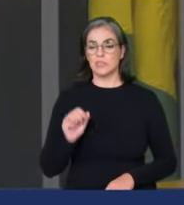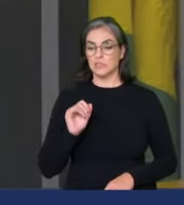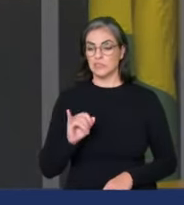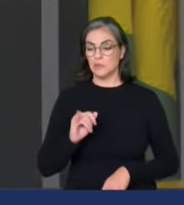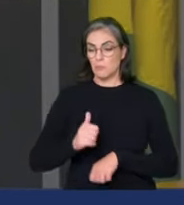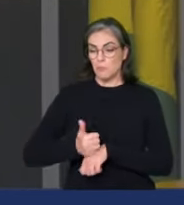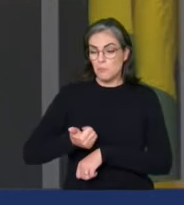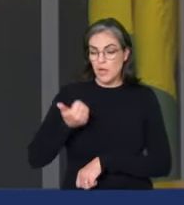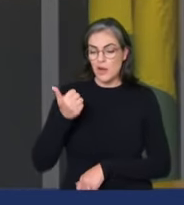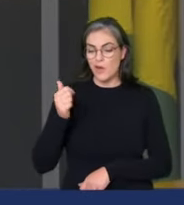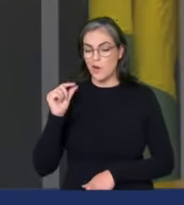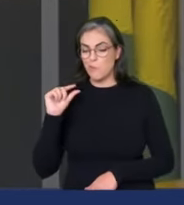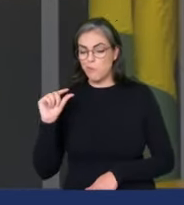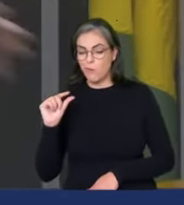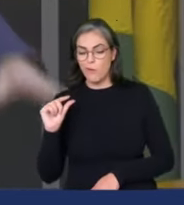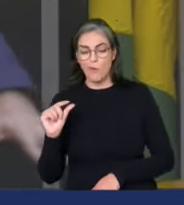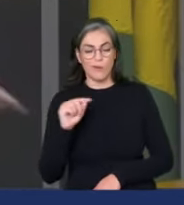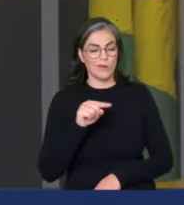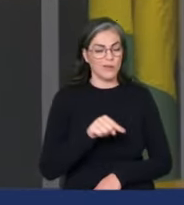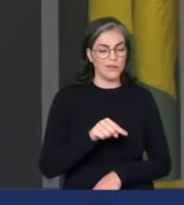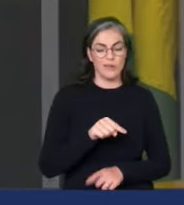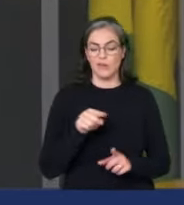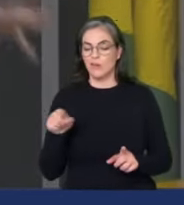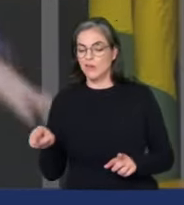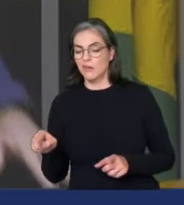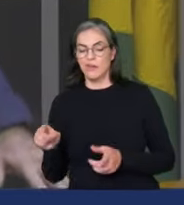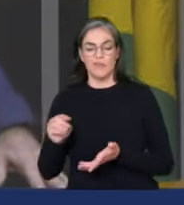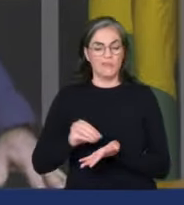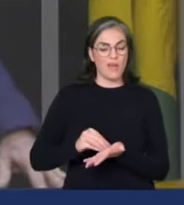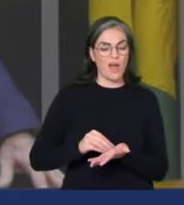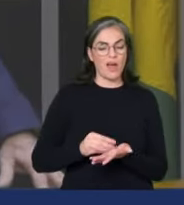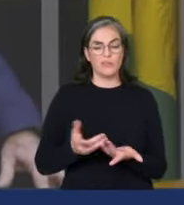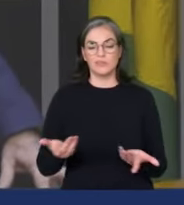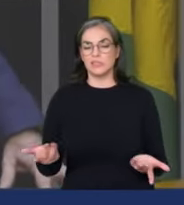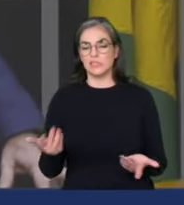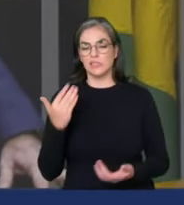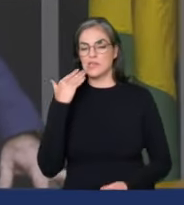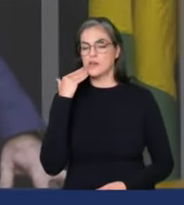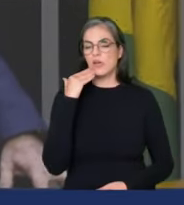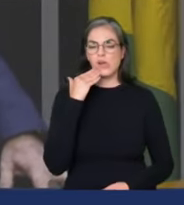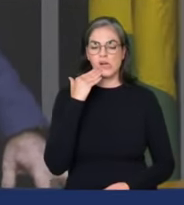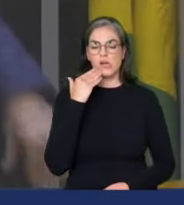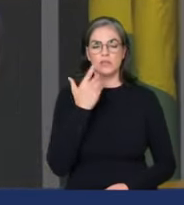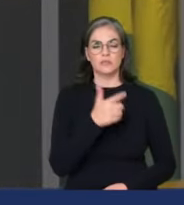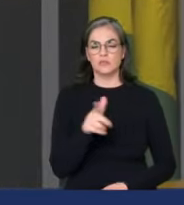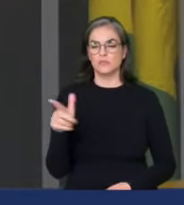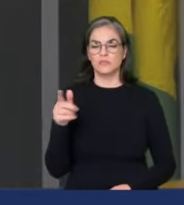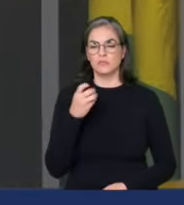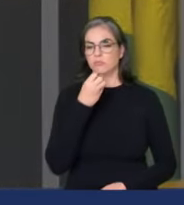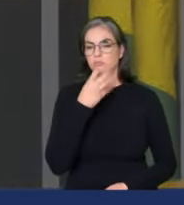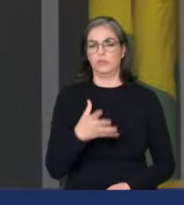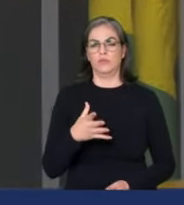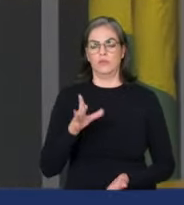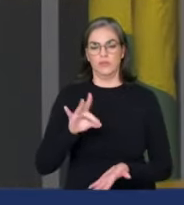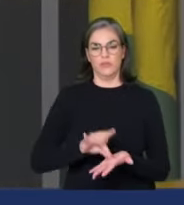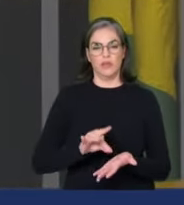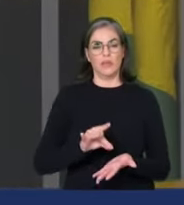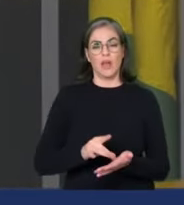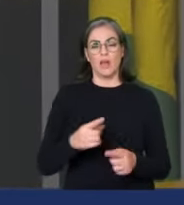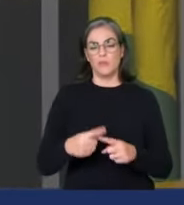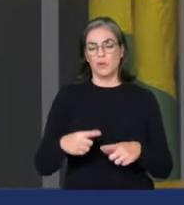emprego no primeiro trimestre agora, do outro lado aparece logo a tragédia da uberização,